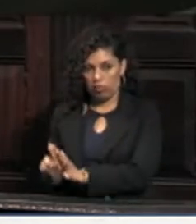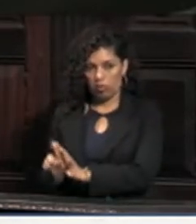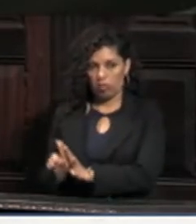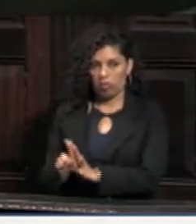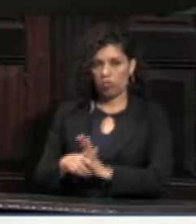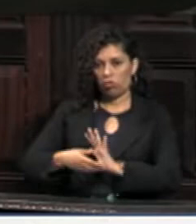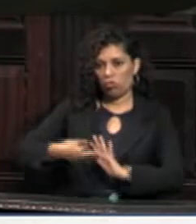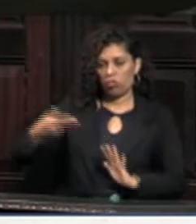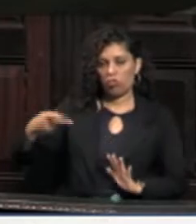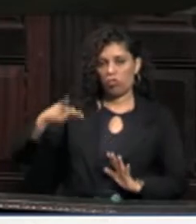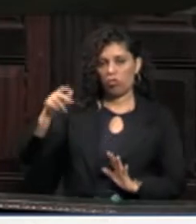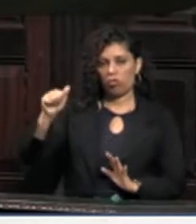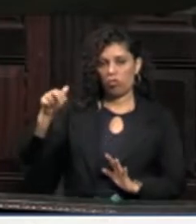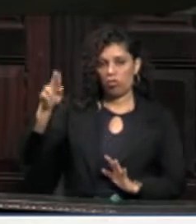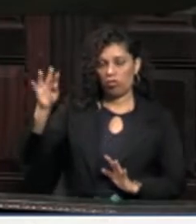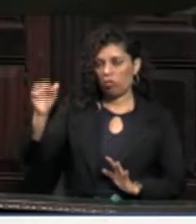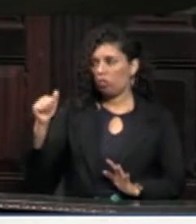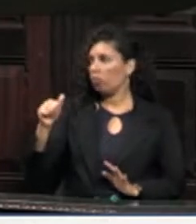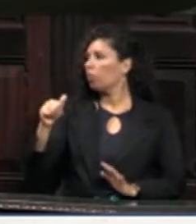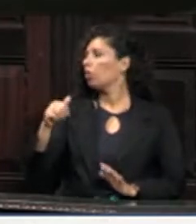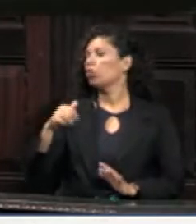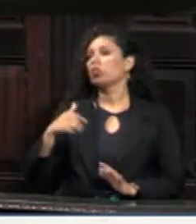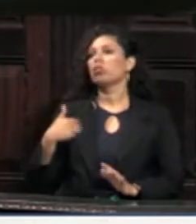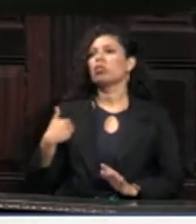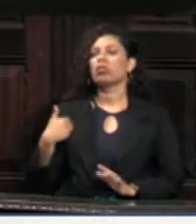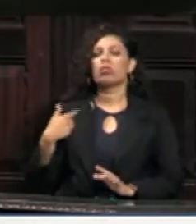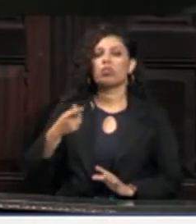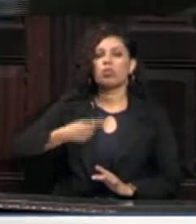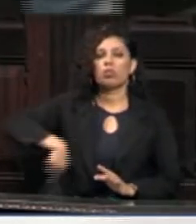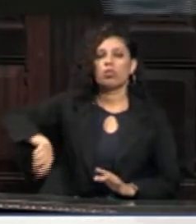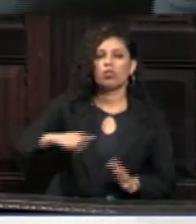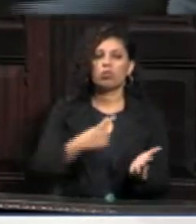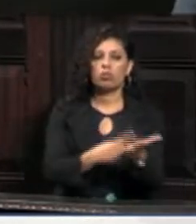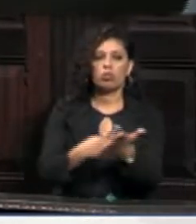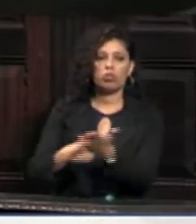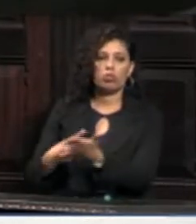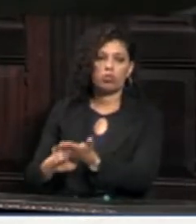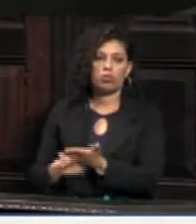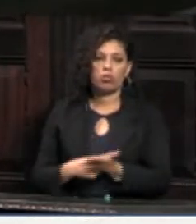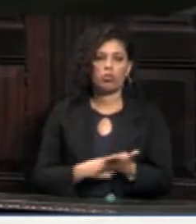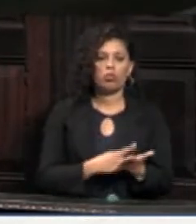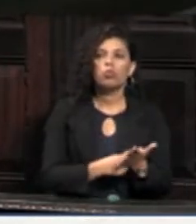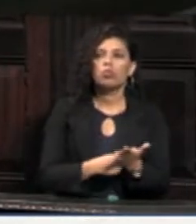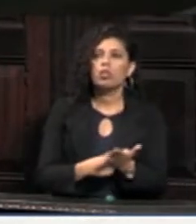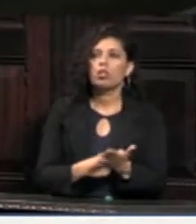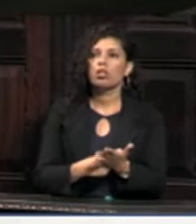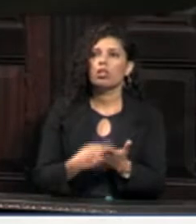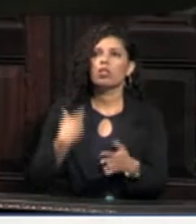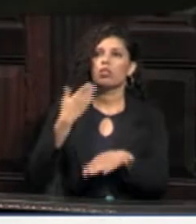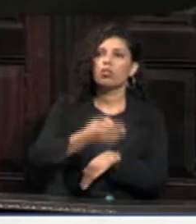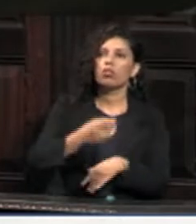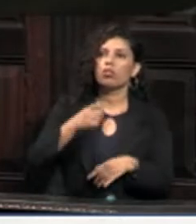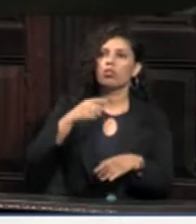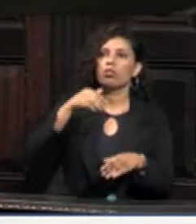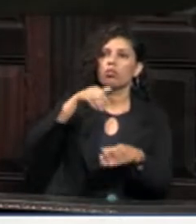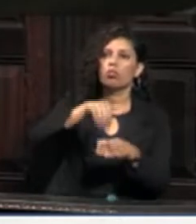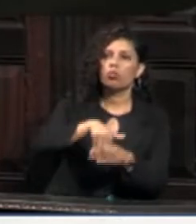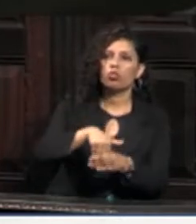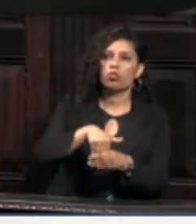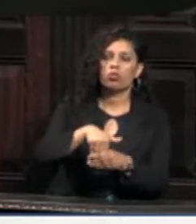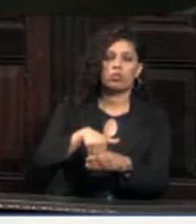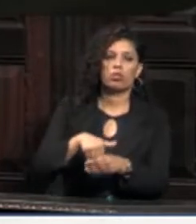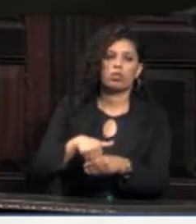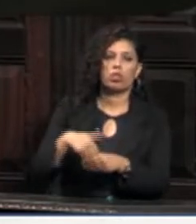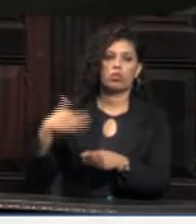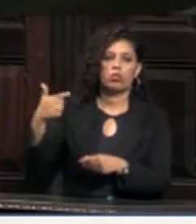fazer uma inclusão para a próxima terça-feira. Chegando a um acordo, votamos uma nova redação do projeto na terça-feira. Se não,